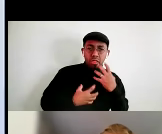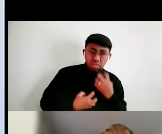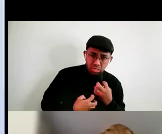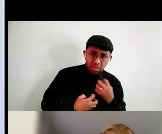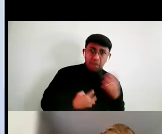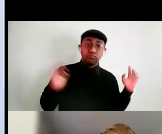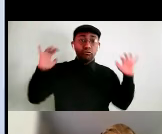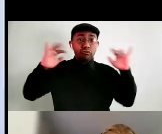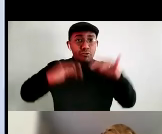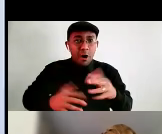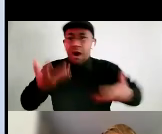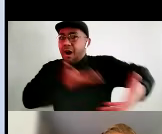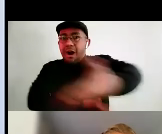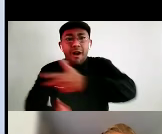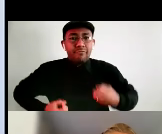países.